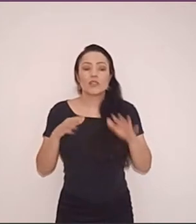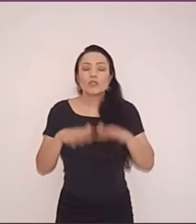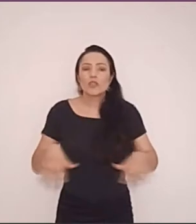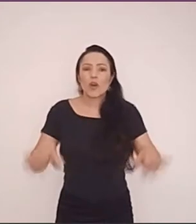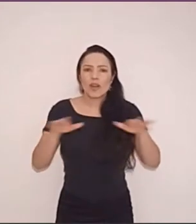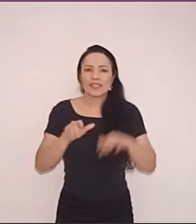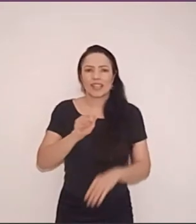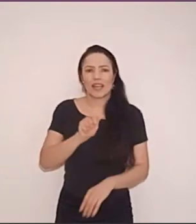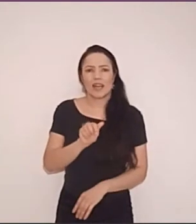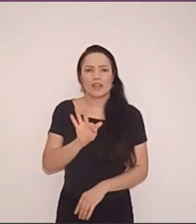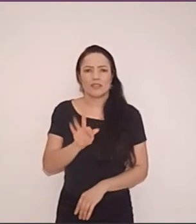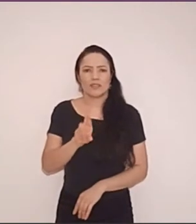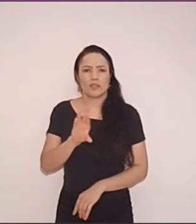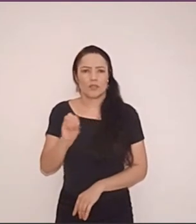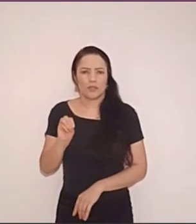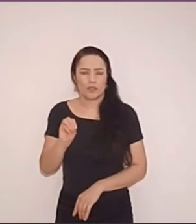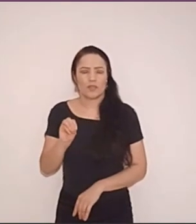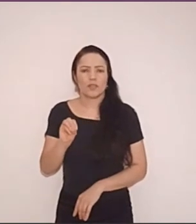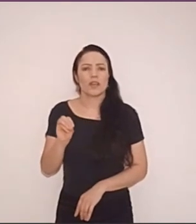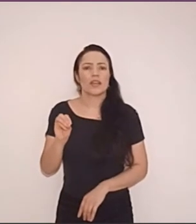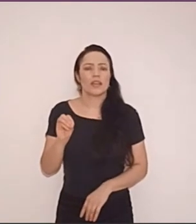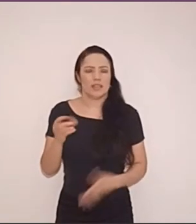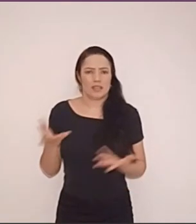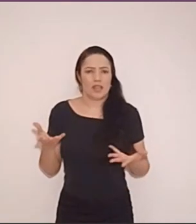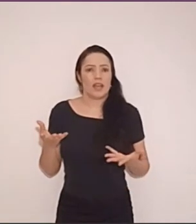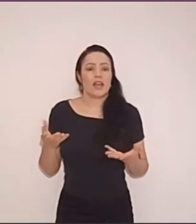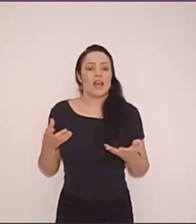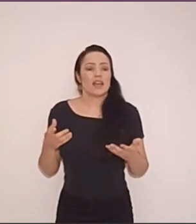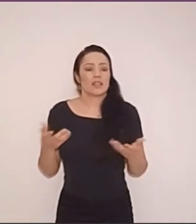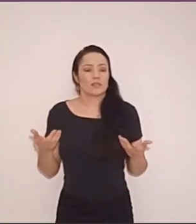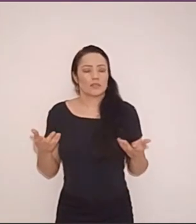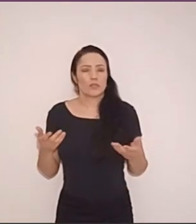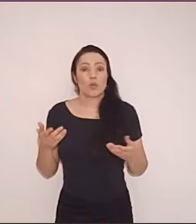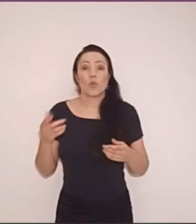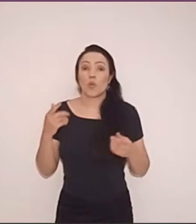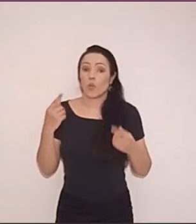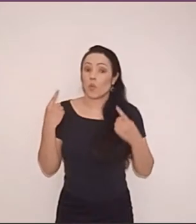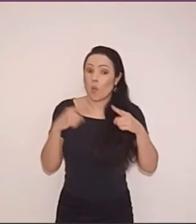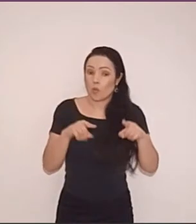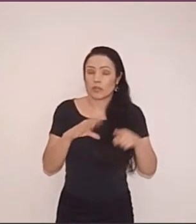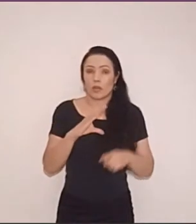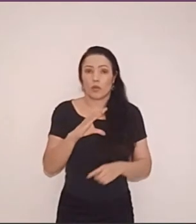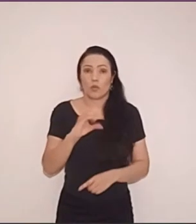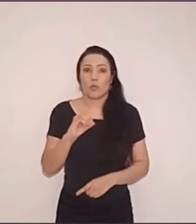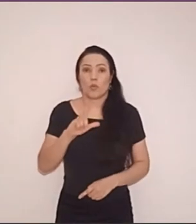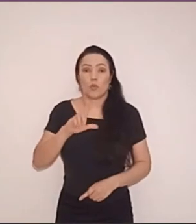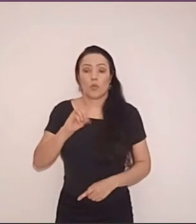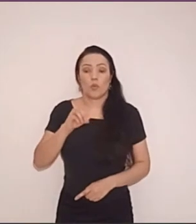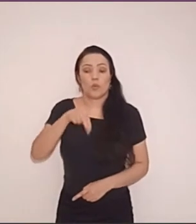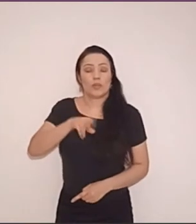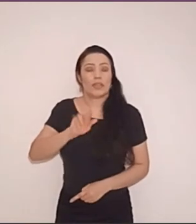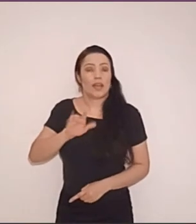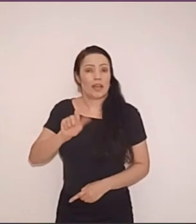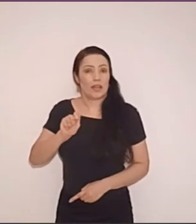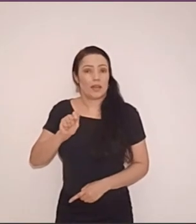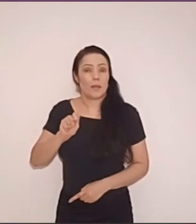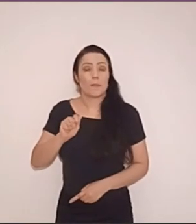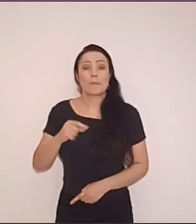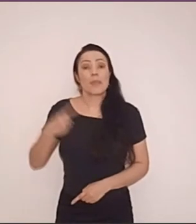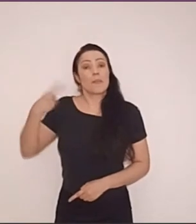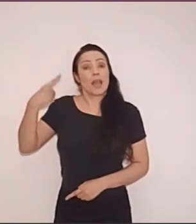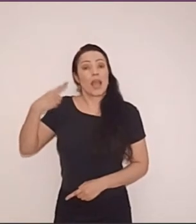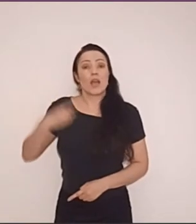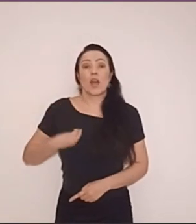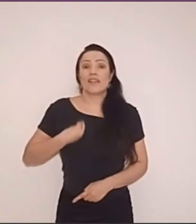afro confluente mas aí vou dar mais um passo nós contra colonialista queremos consertar primeiro a